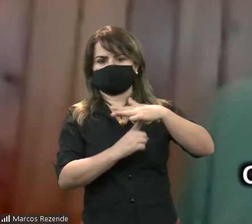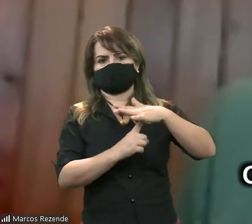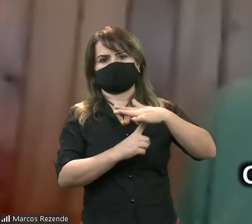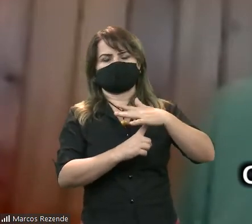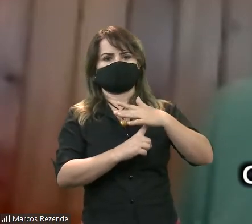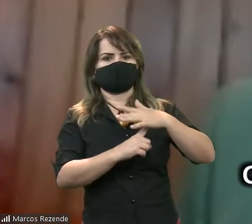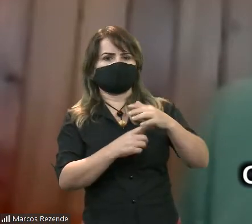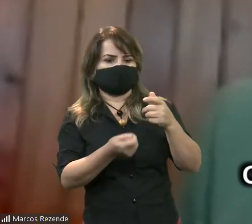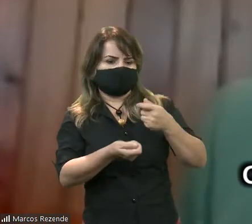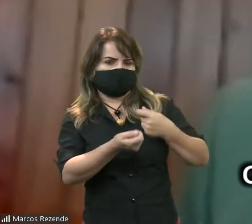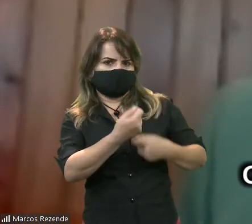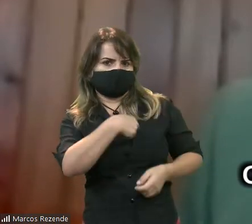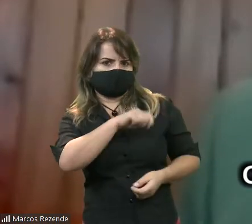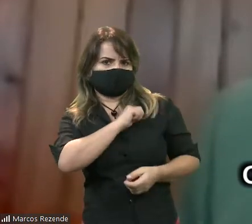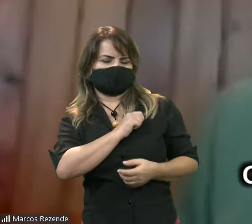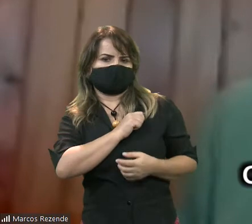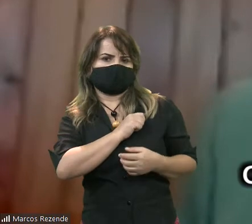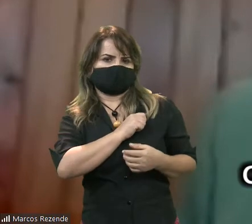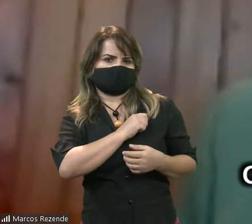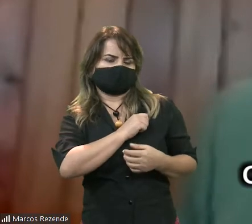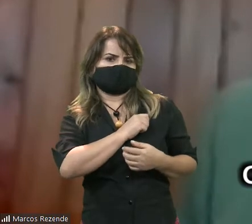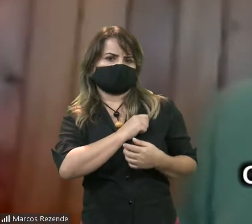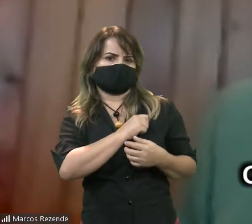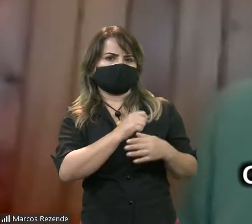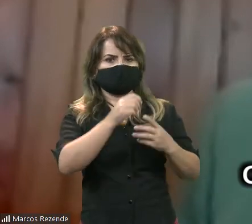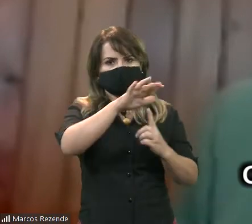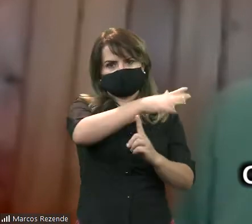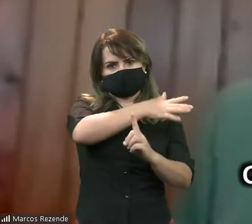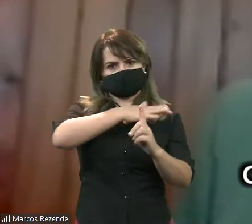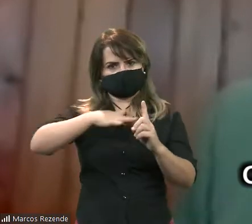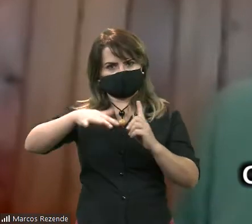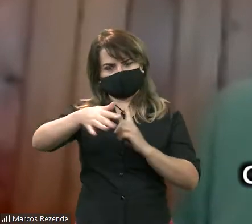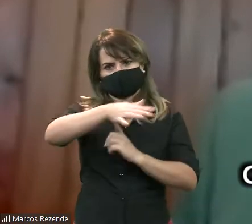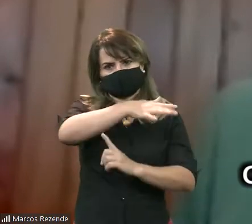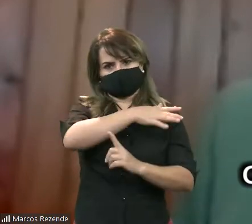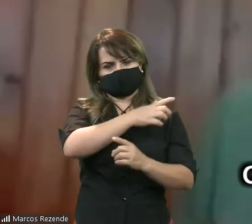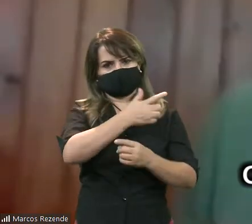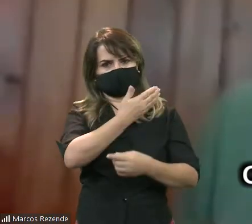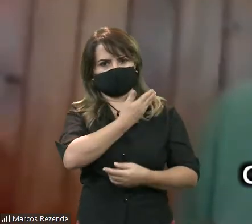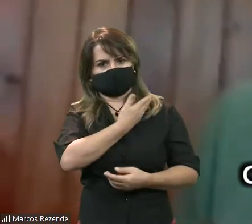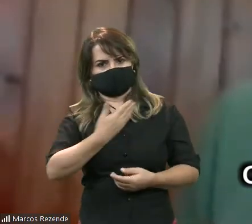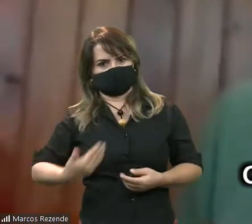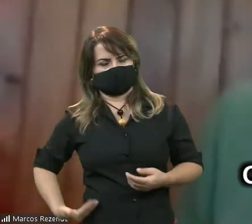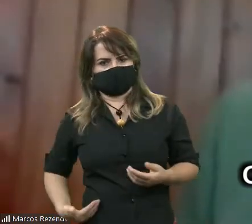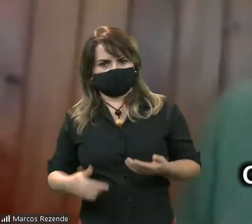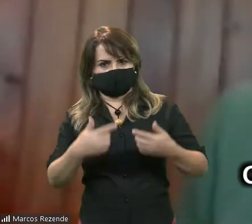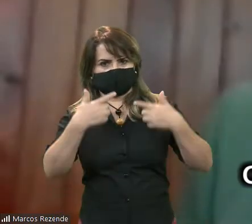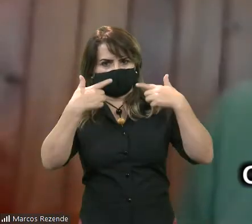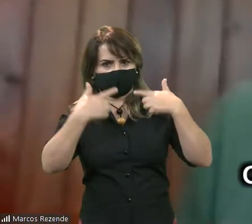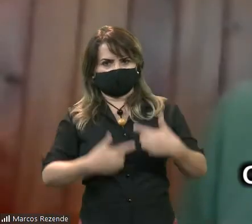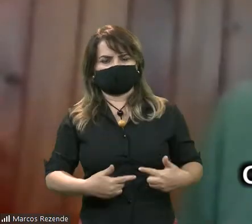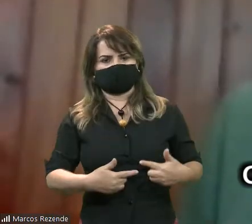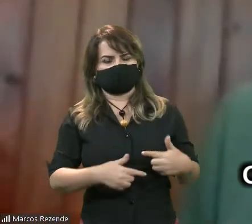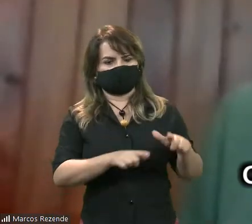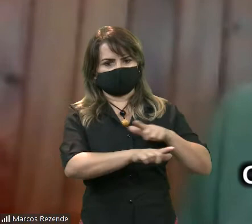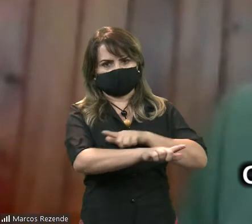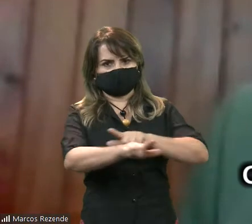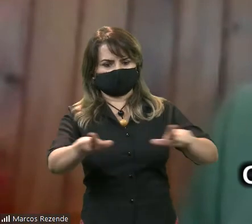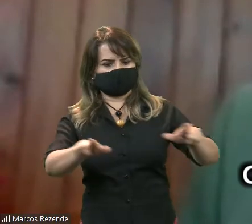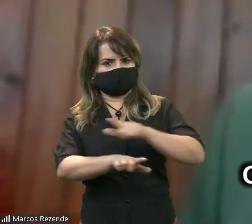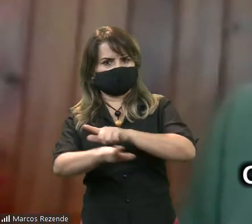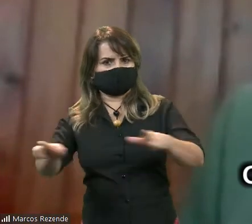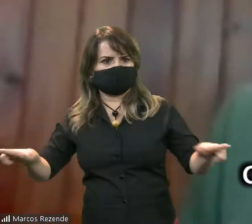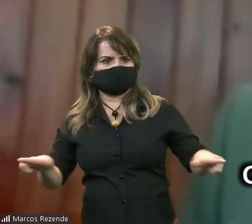de Fiscalização de Posturas, Meio Ambiente de Limpeza Pública, Divisão de Fiscalização de Serviços Conveniados